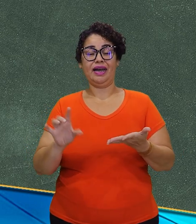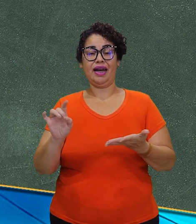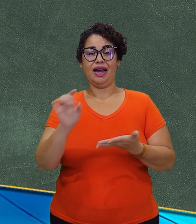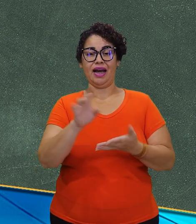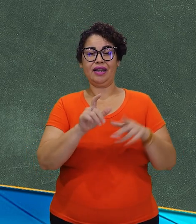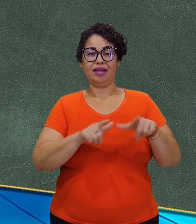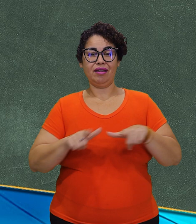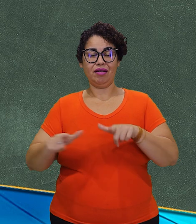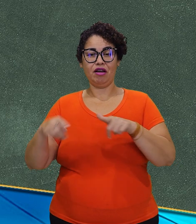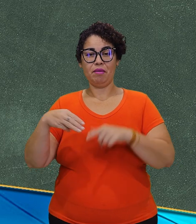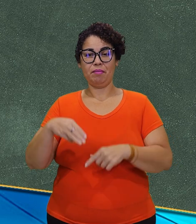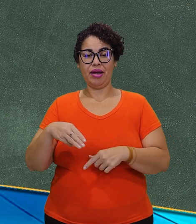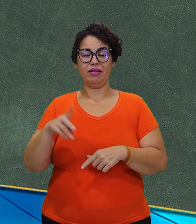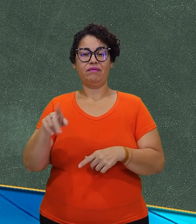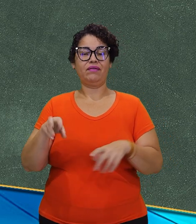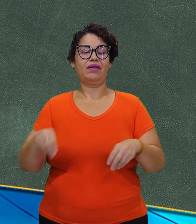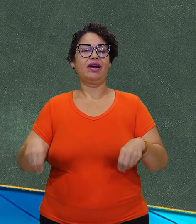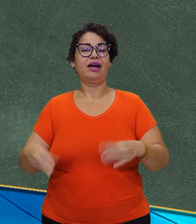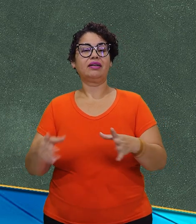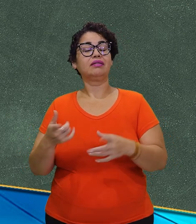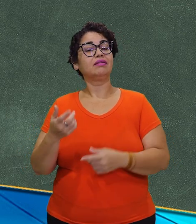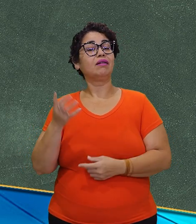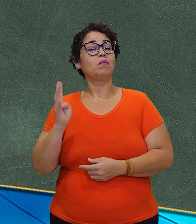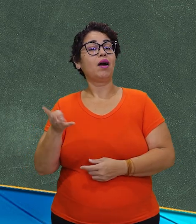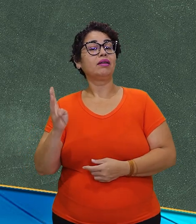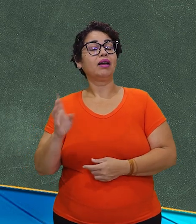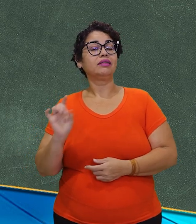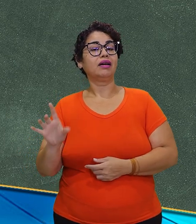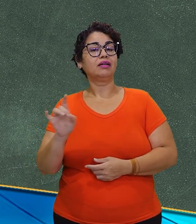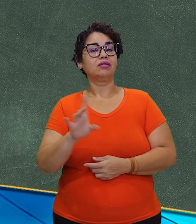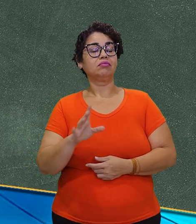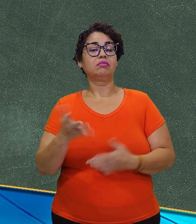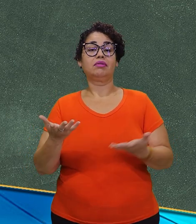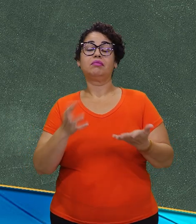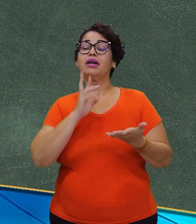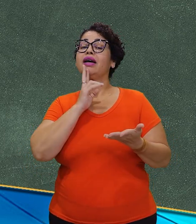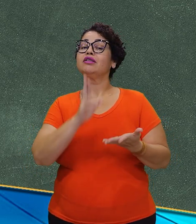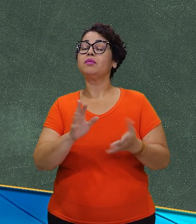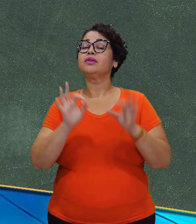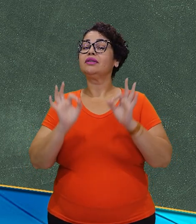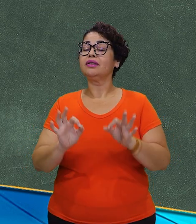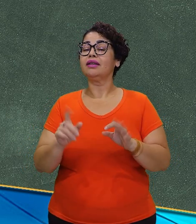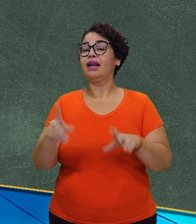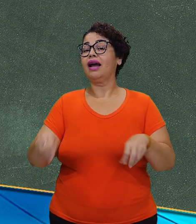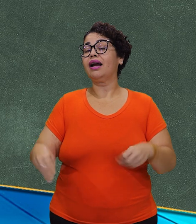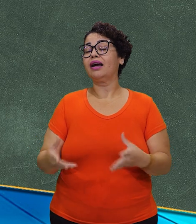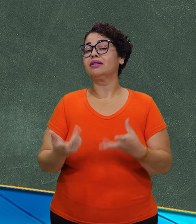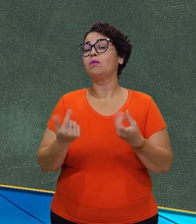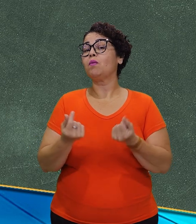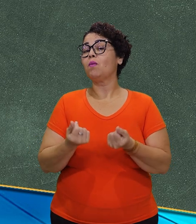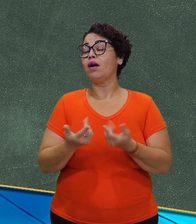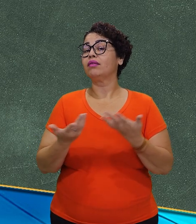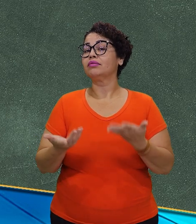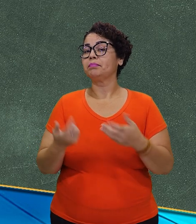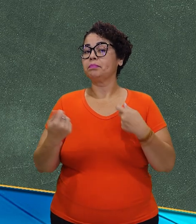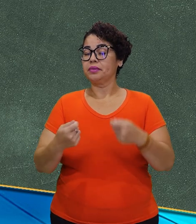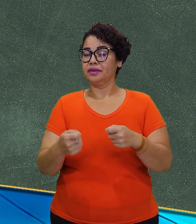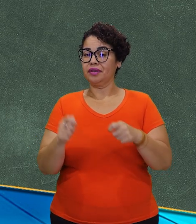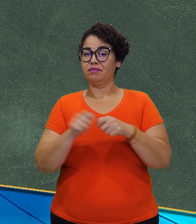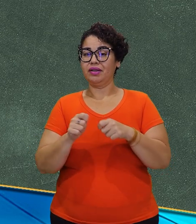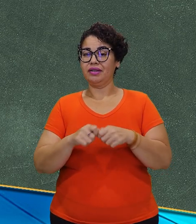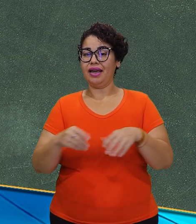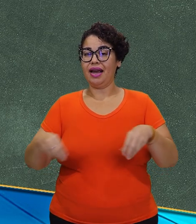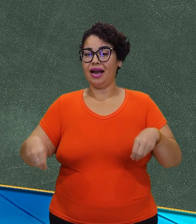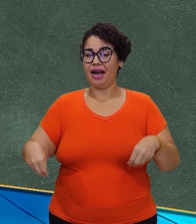para cada um desses metros quadrados, a Jaqueline vai gastar R$ 4,00. Então, para responder de fato quanto que ela vai gastar, nós precisamos